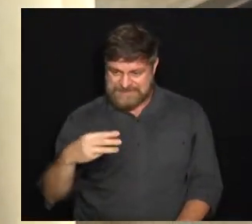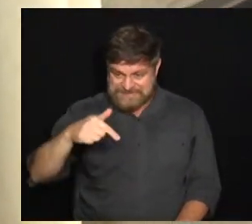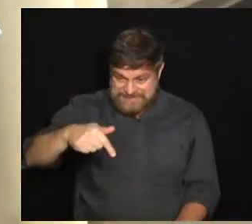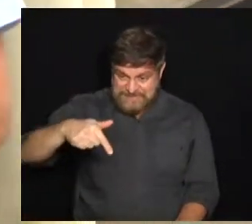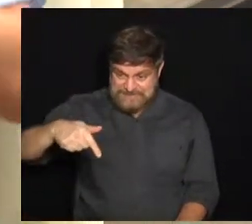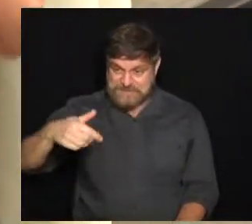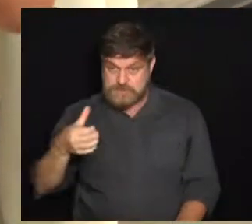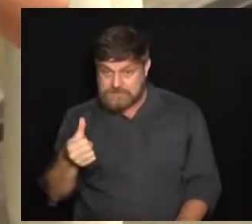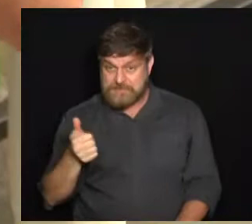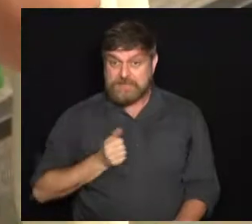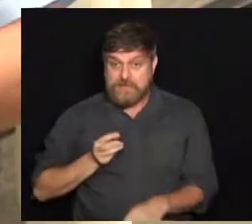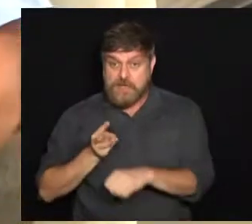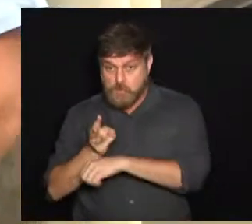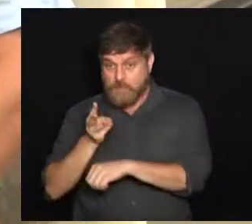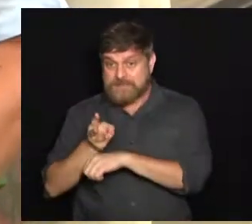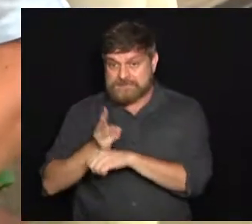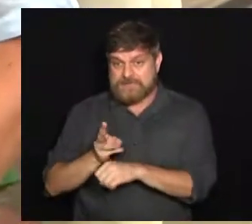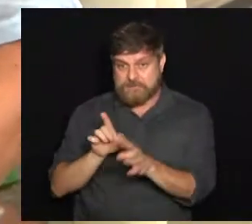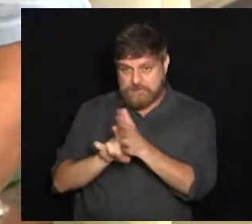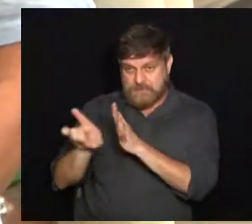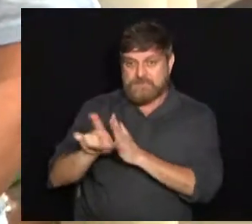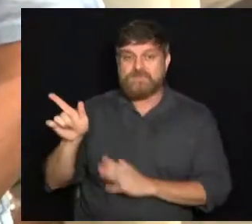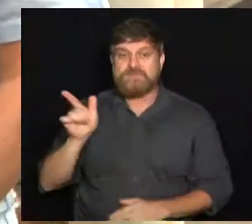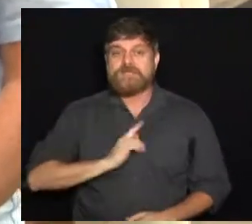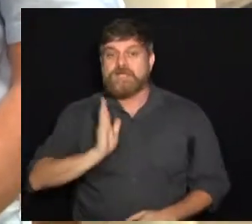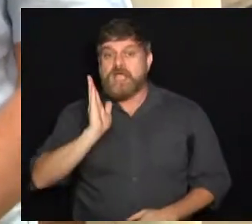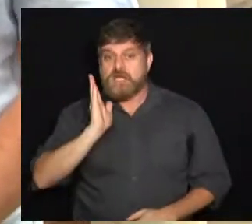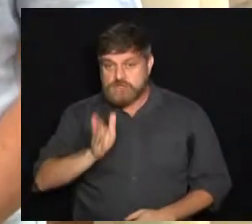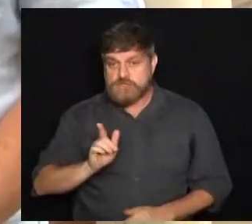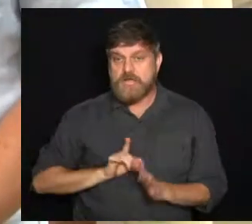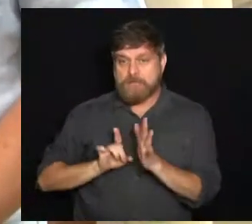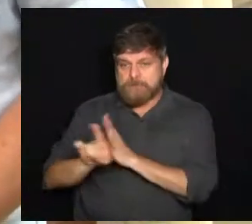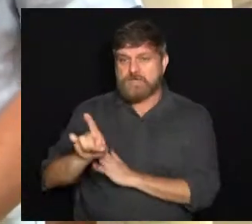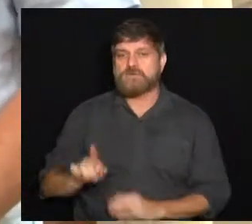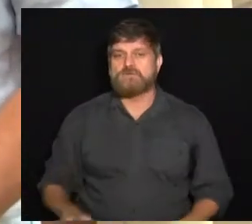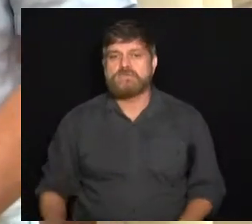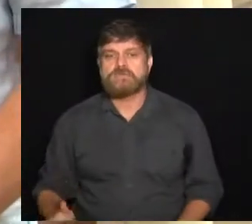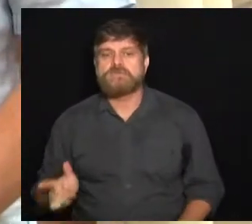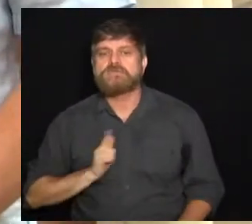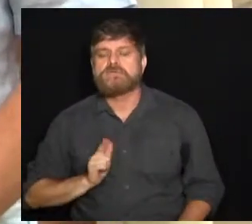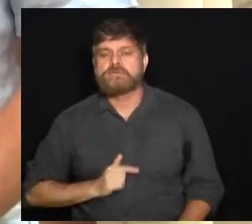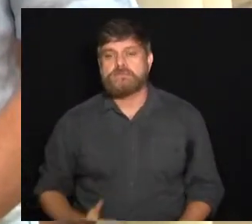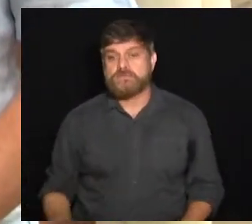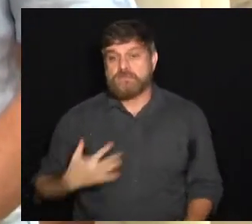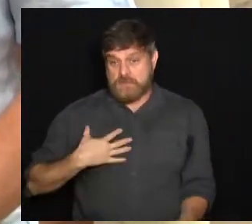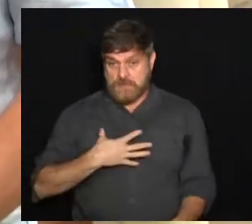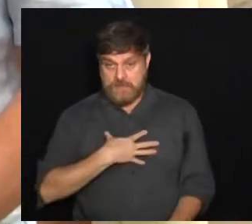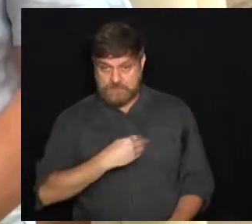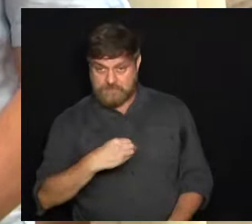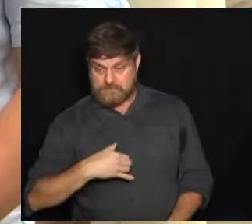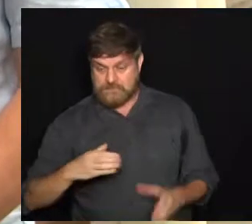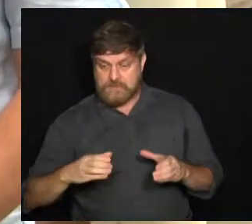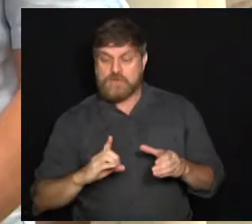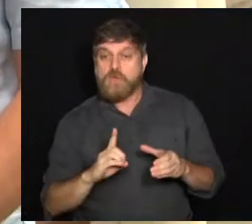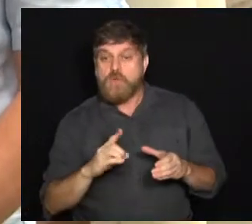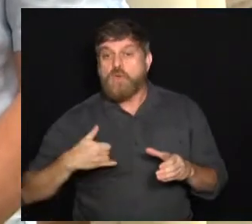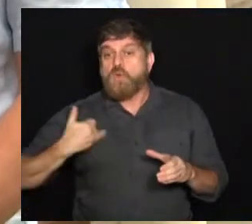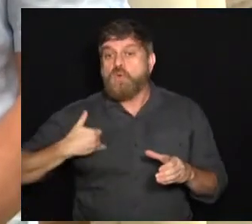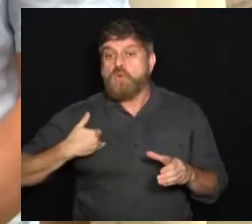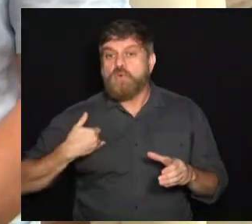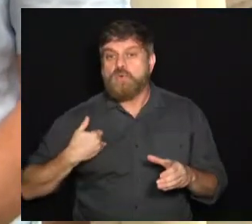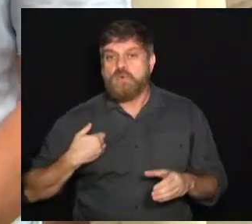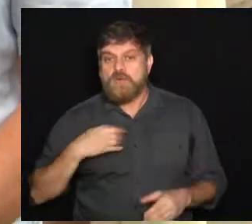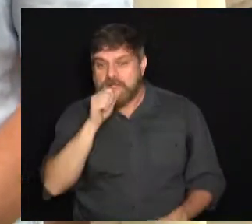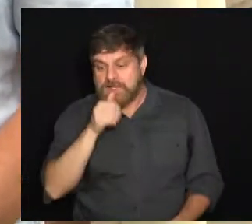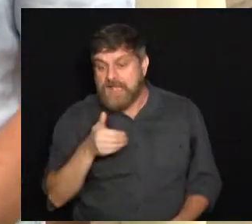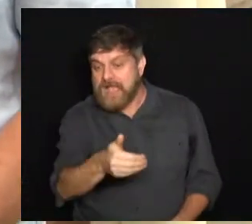97829-3776. Mande a sua pergunta aqui, já temos perguntas, vereador. Uma pergunta diz o seguinte: meu filho vai fazer aniversário este final de semana